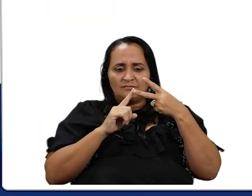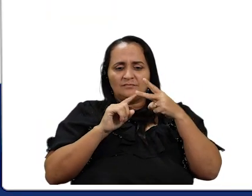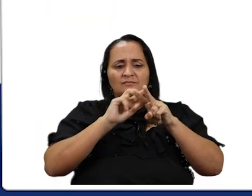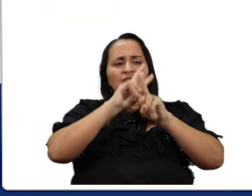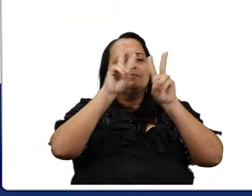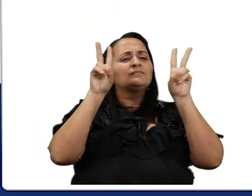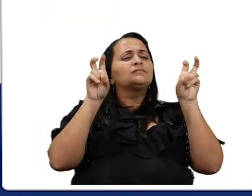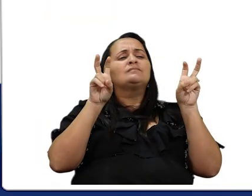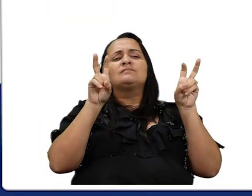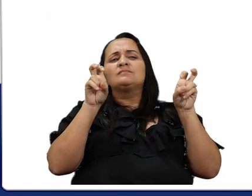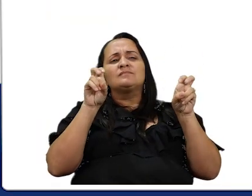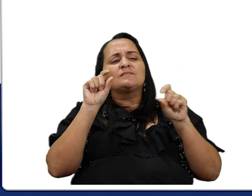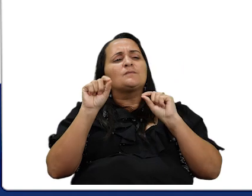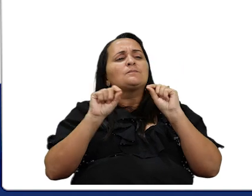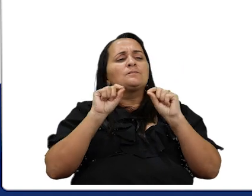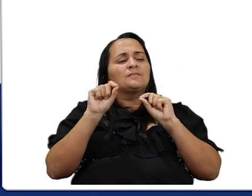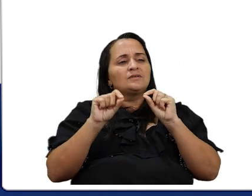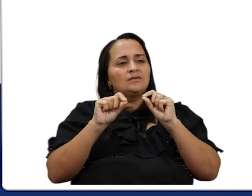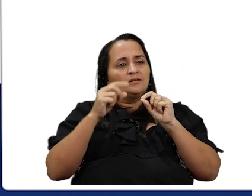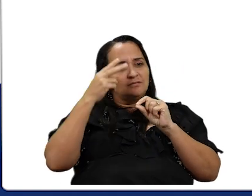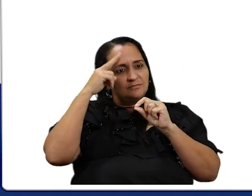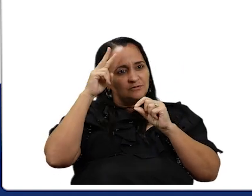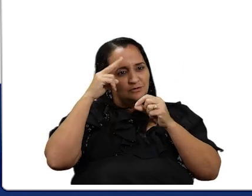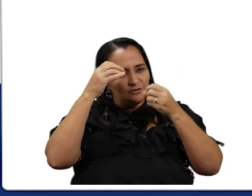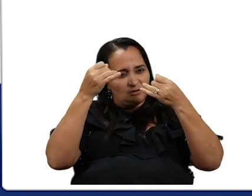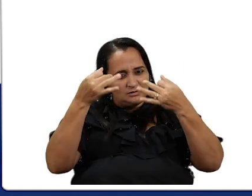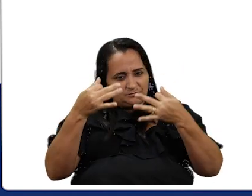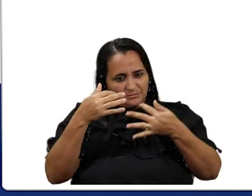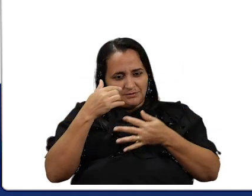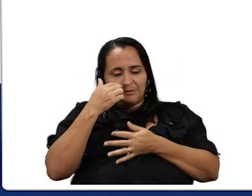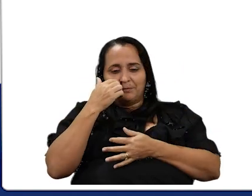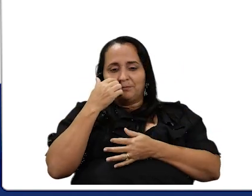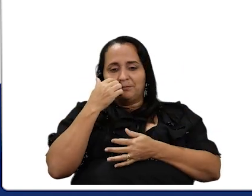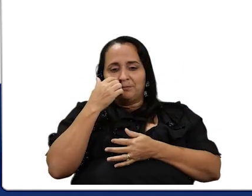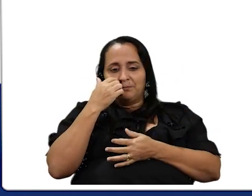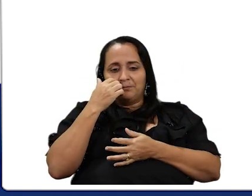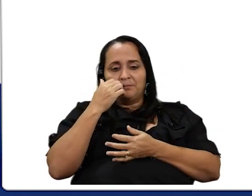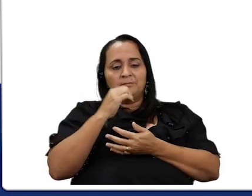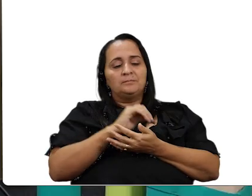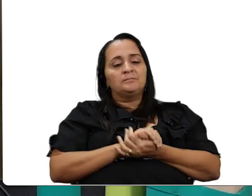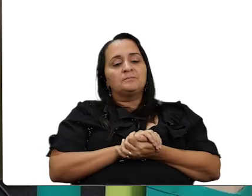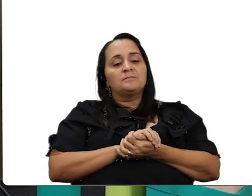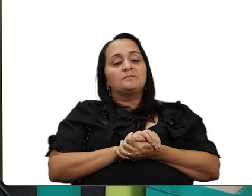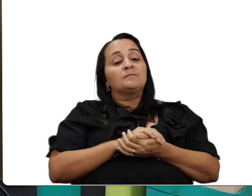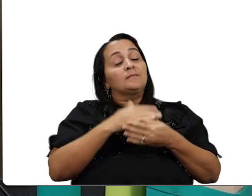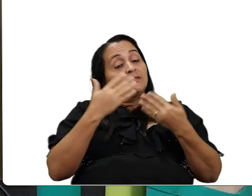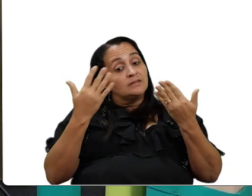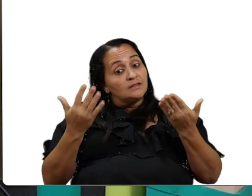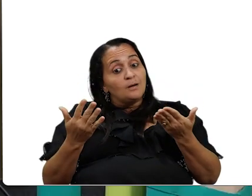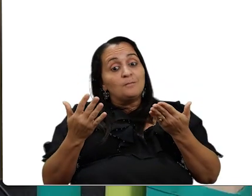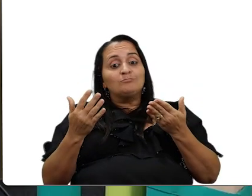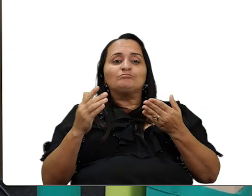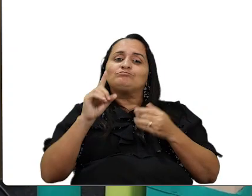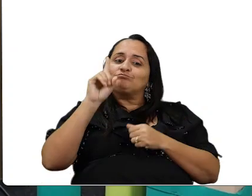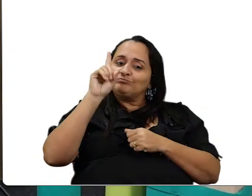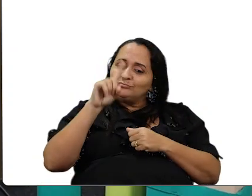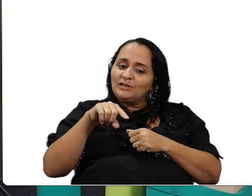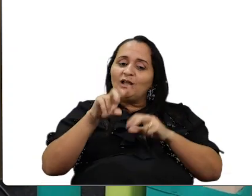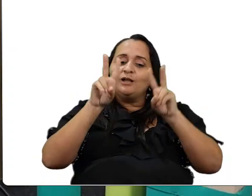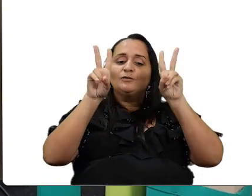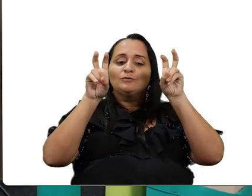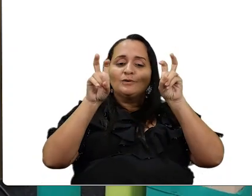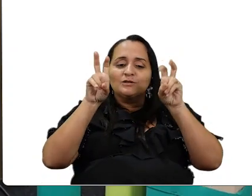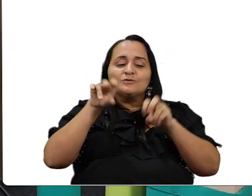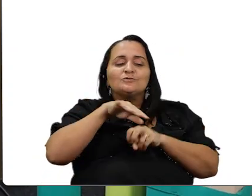qual assunto ele fala? De qual assunto? Foi justamente do assunto